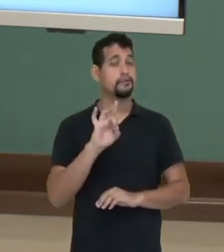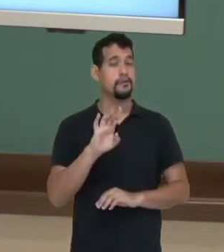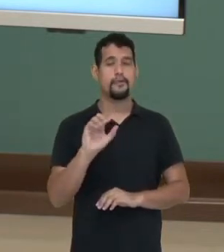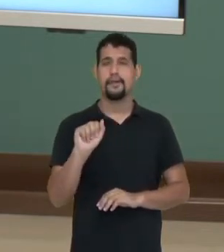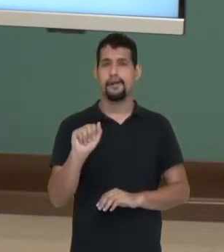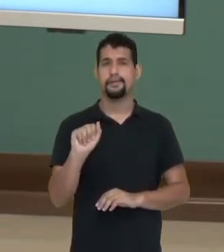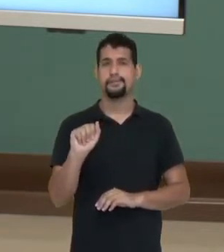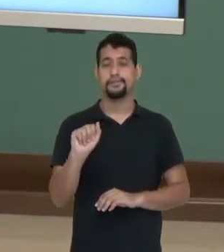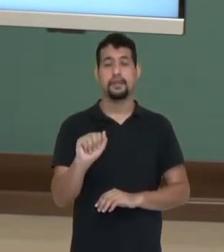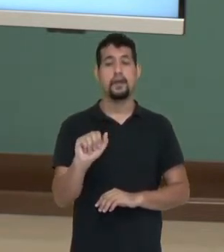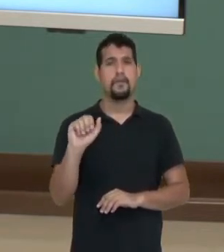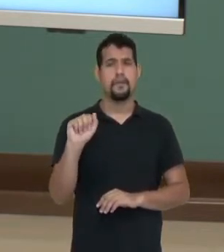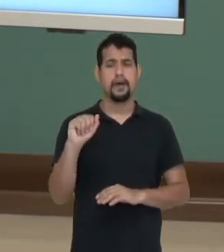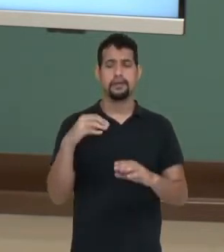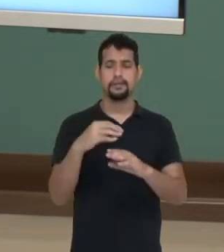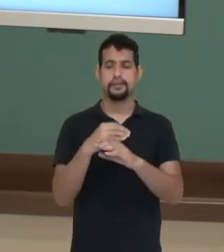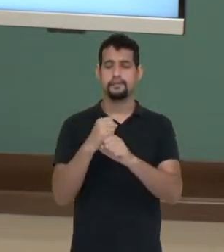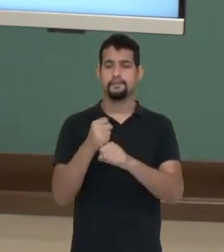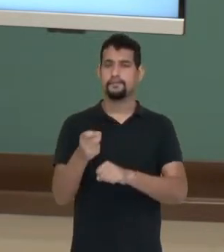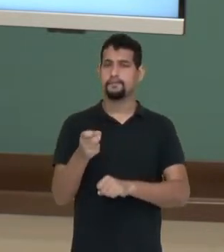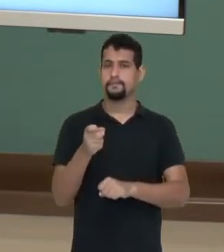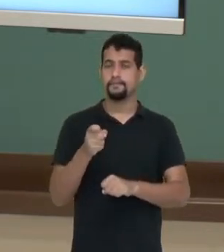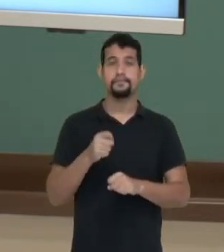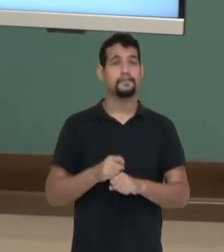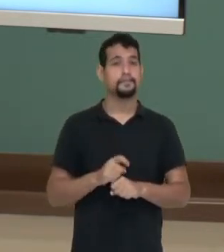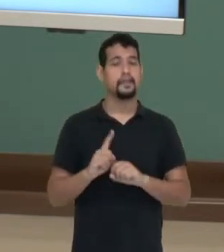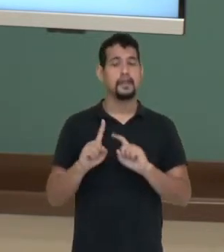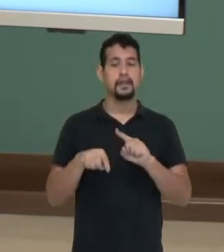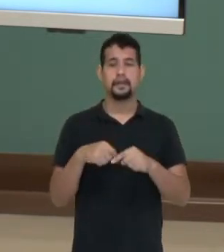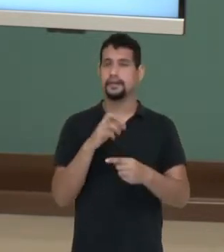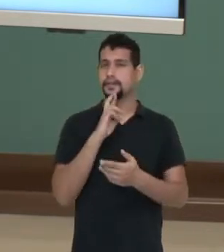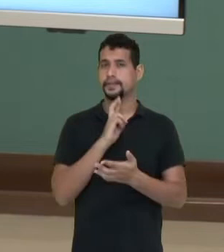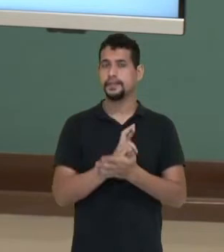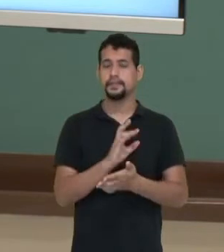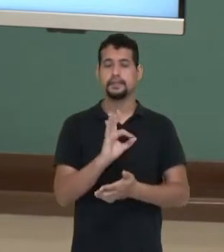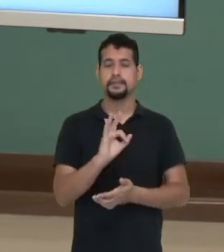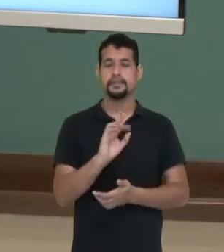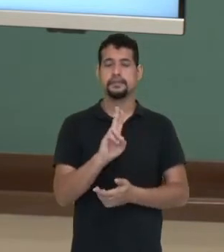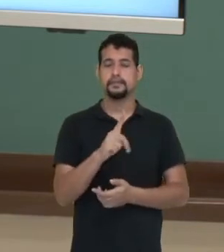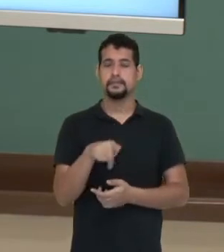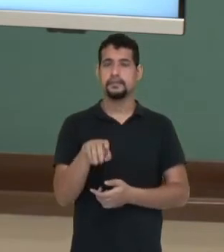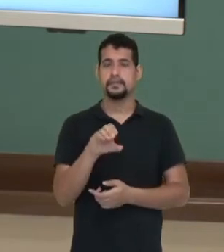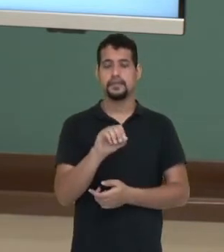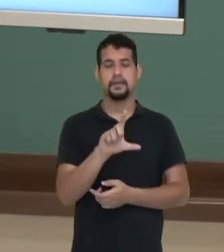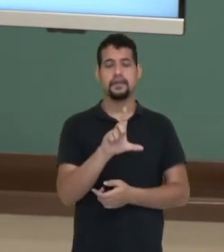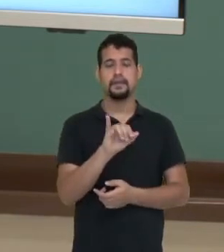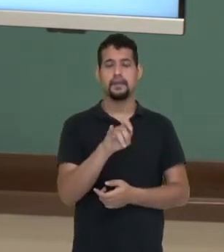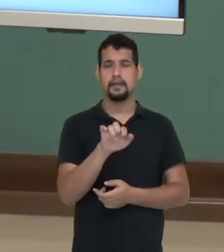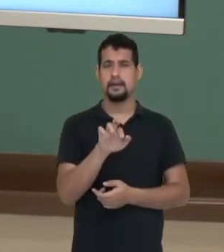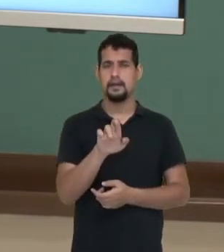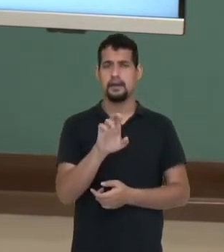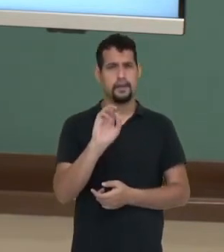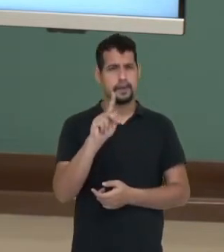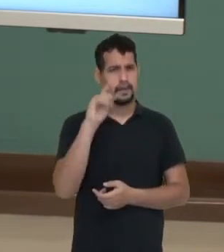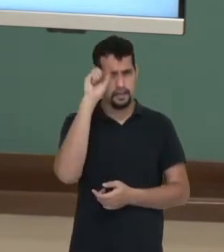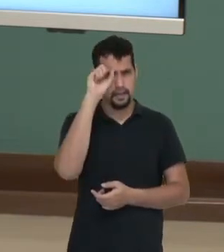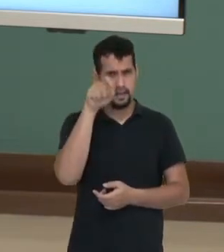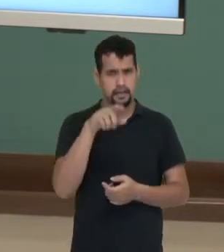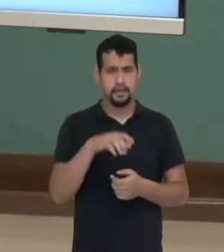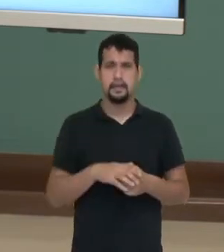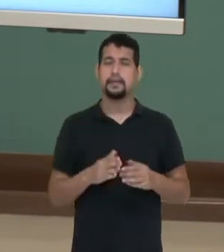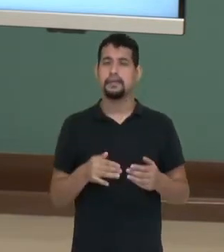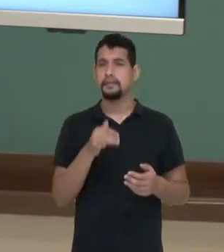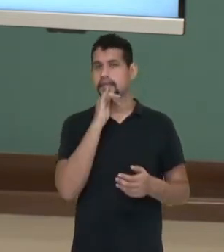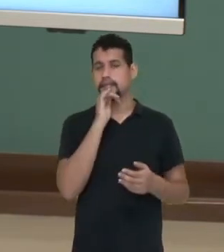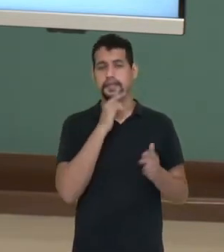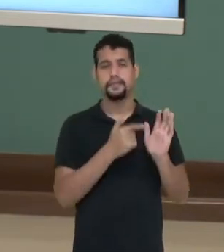ali, o a multiplicando o x. Então daí é chamada de função linear, tá bom? Então olha lá um exemplo